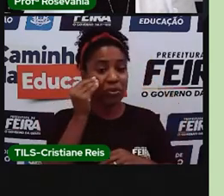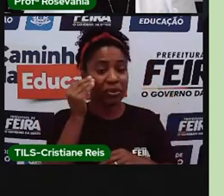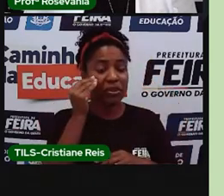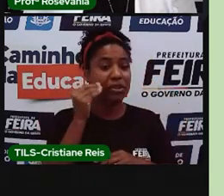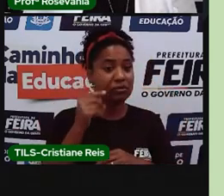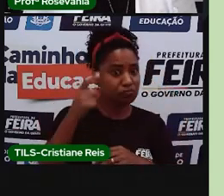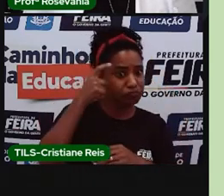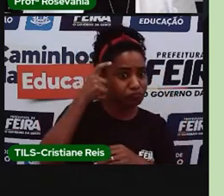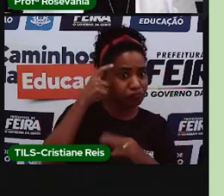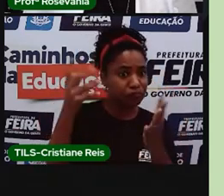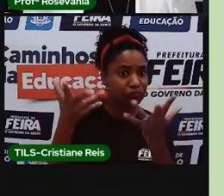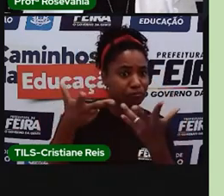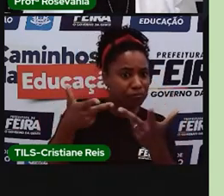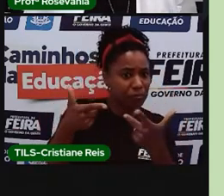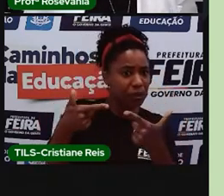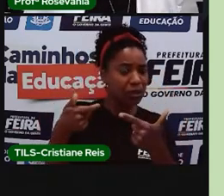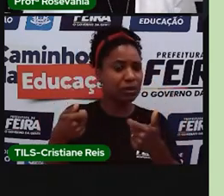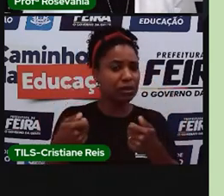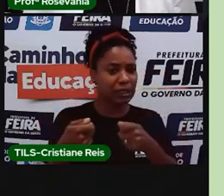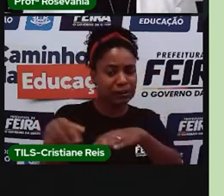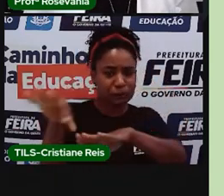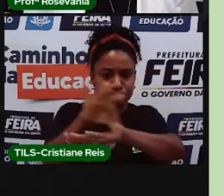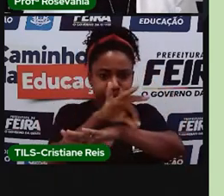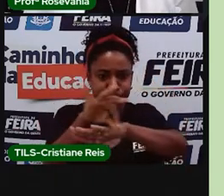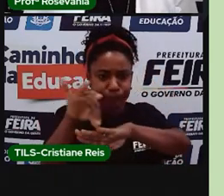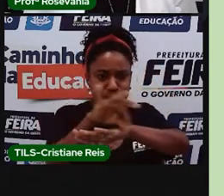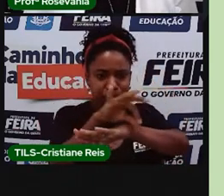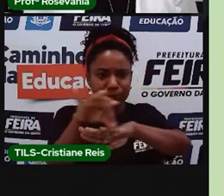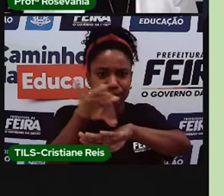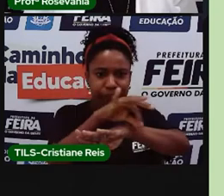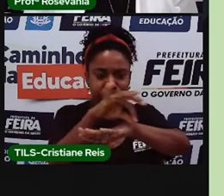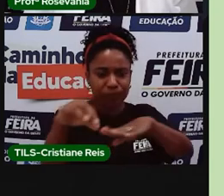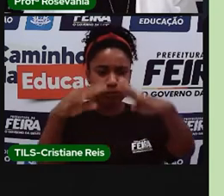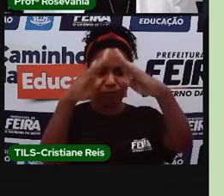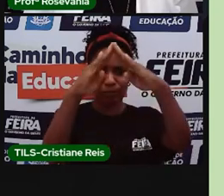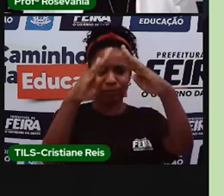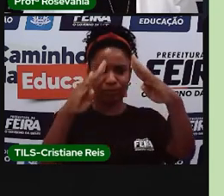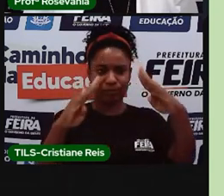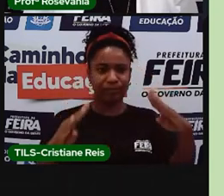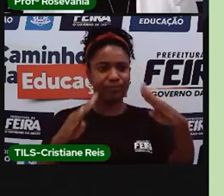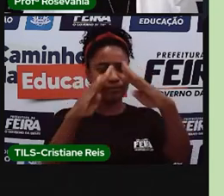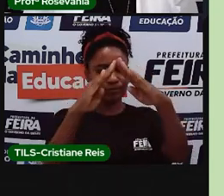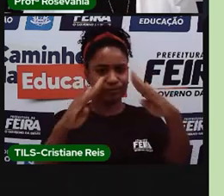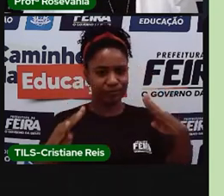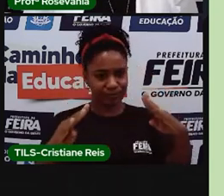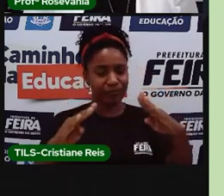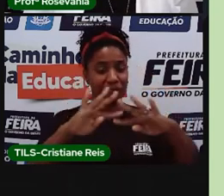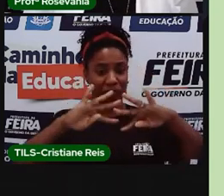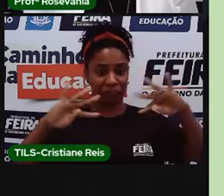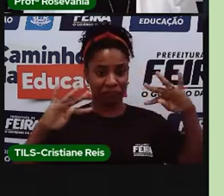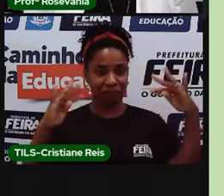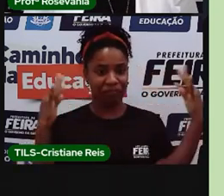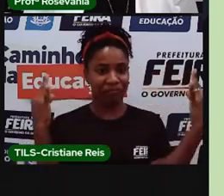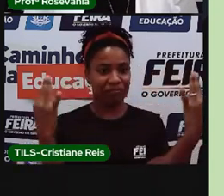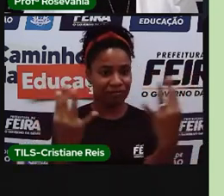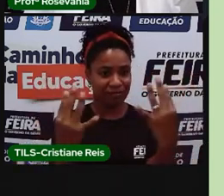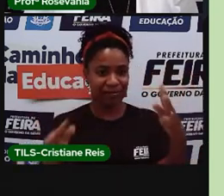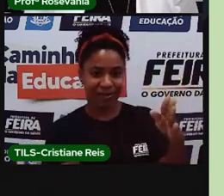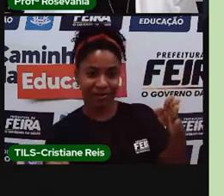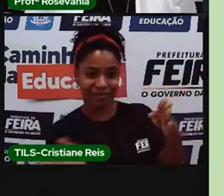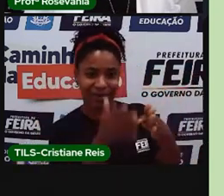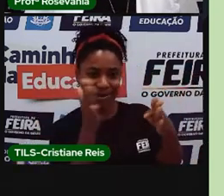aí que de engenharia, né, tinha um certo conhecimento de engenharia que acabou protegendo eles. E tem